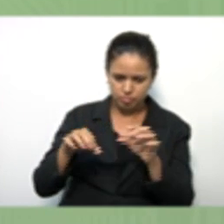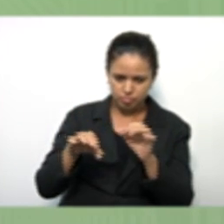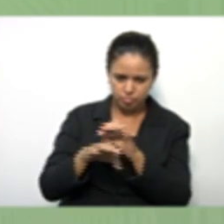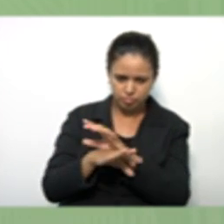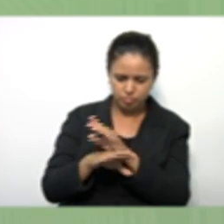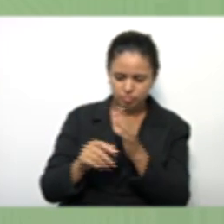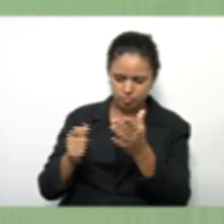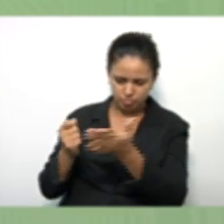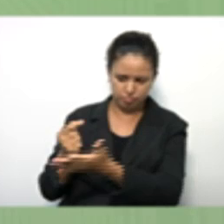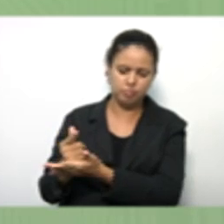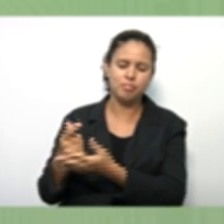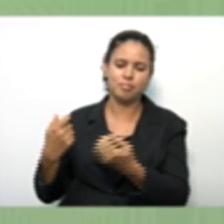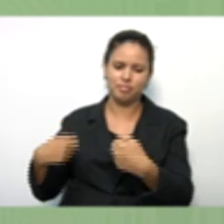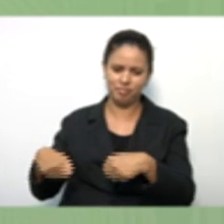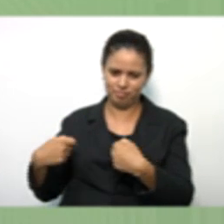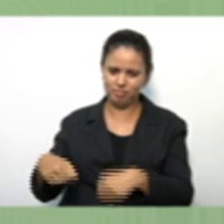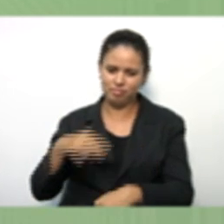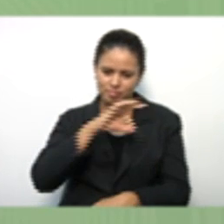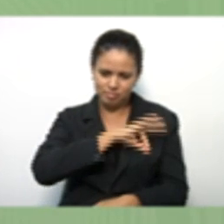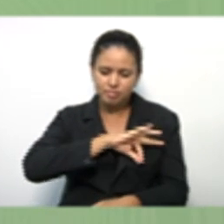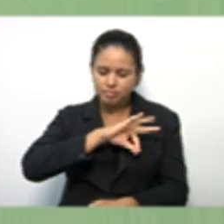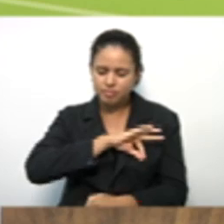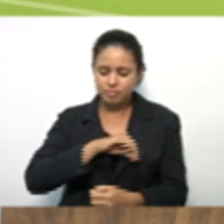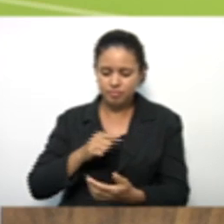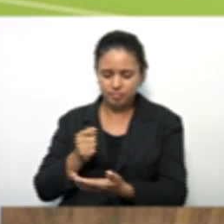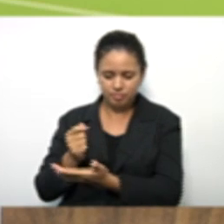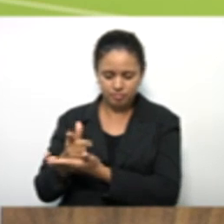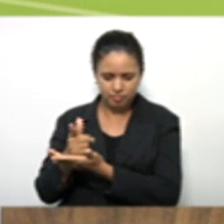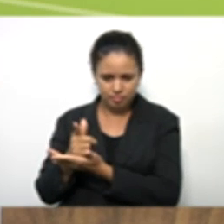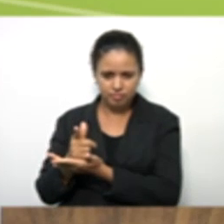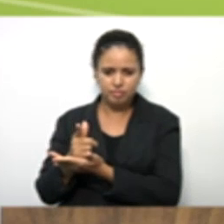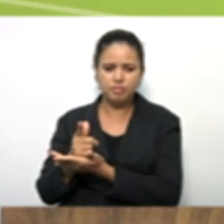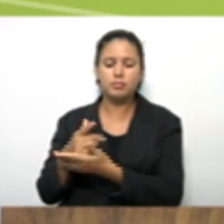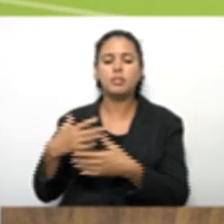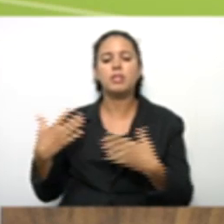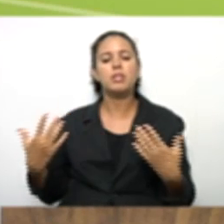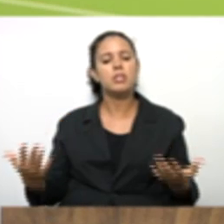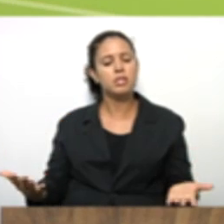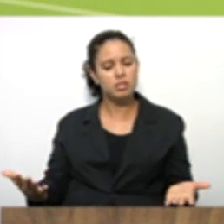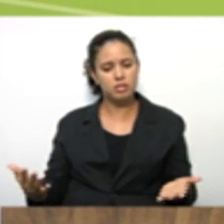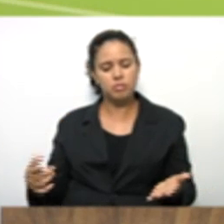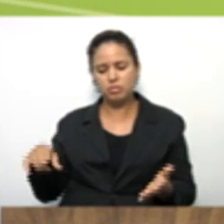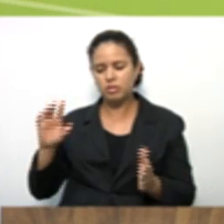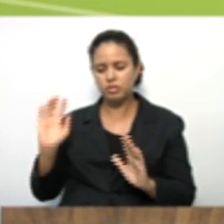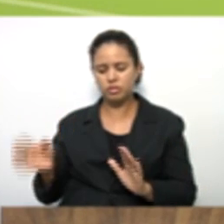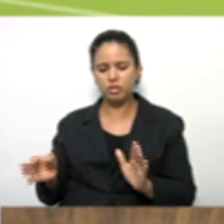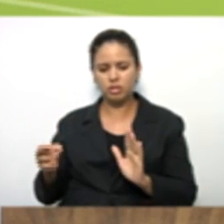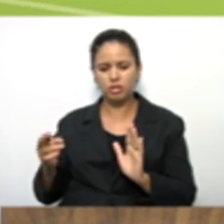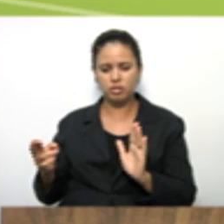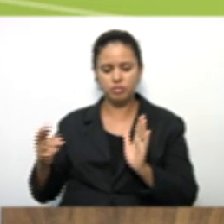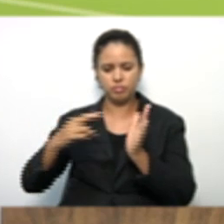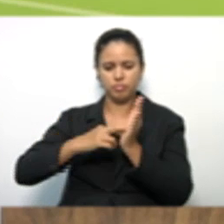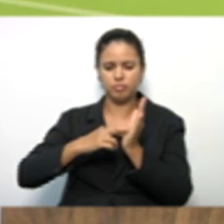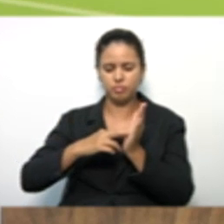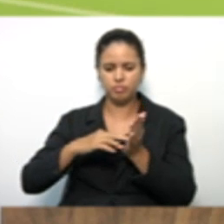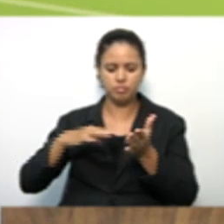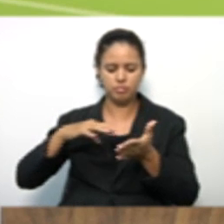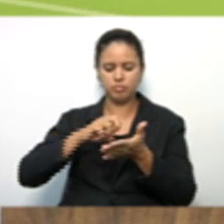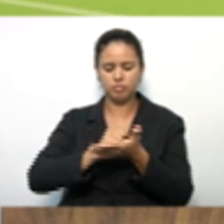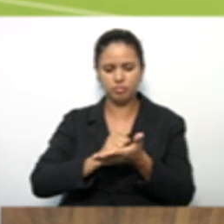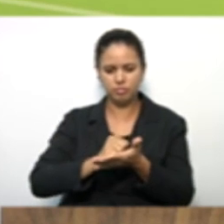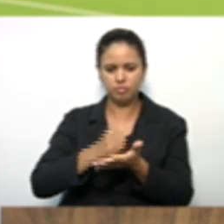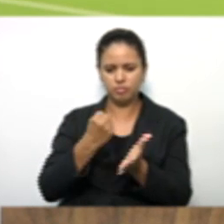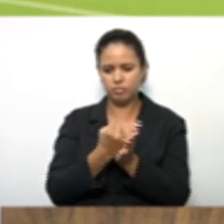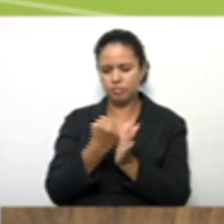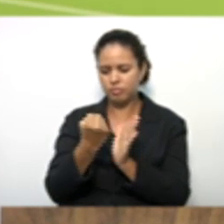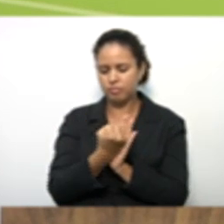botamos a pagar, significa que você já registrou que vai pagar, mas ainda não realizou o pagamento. Então, quando registramos